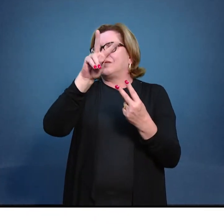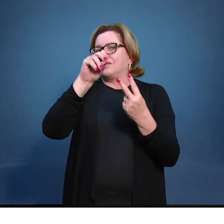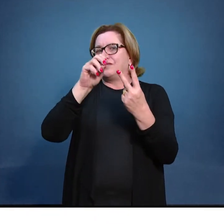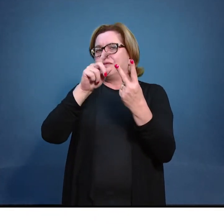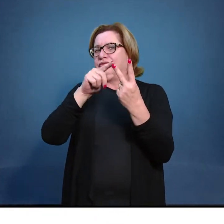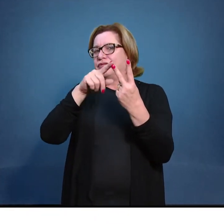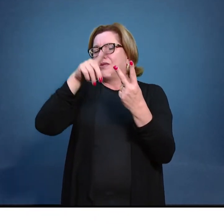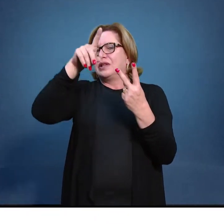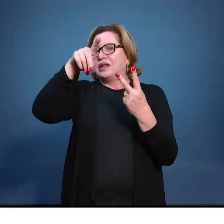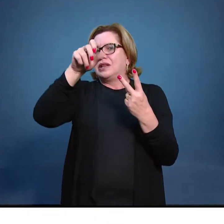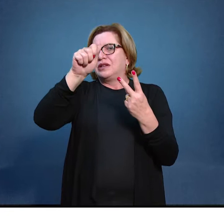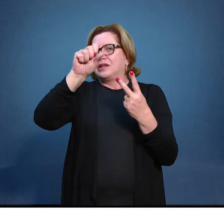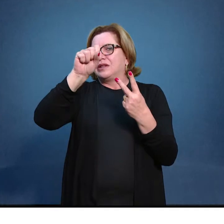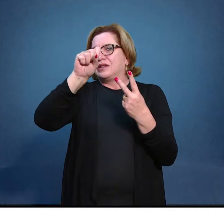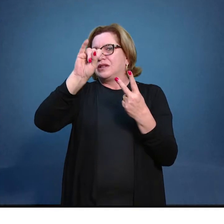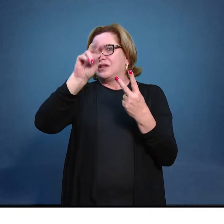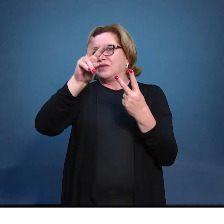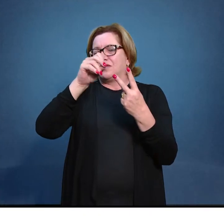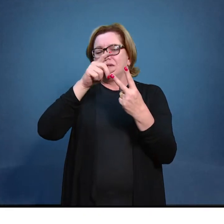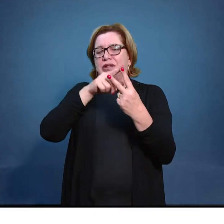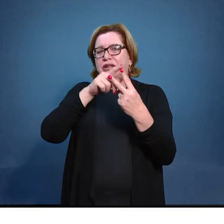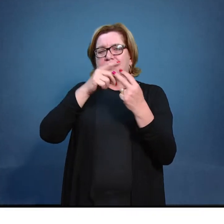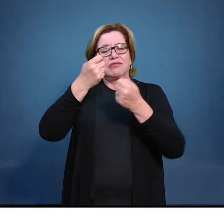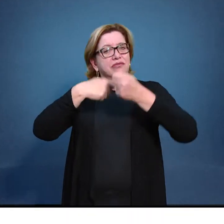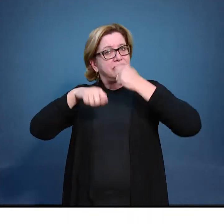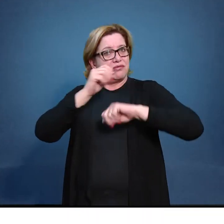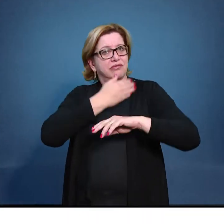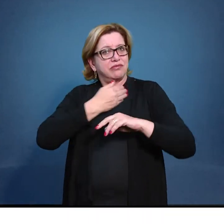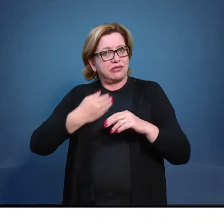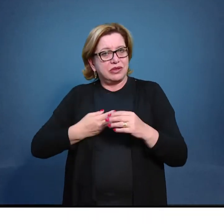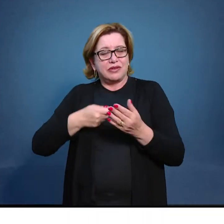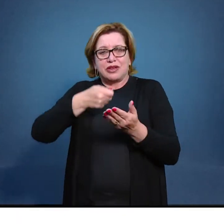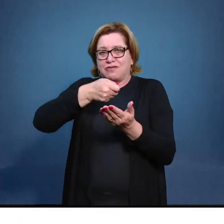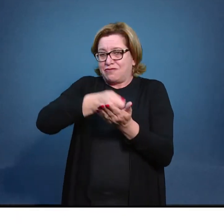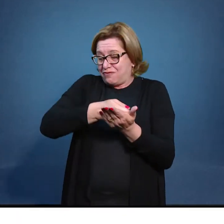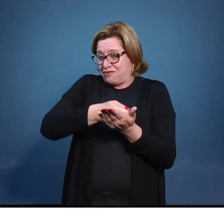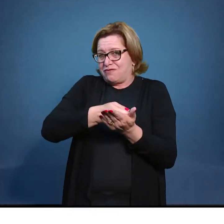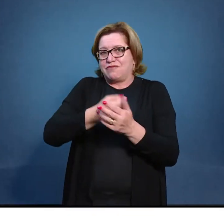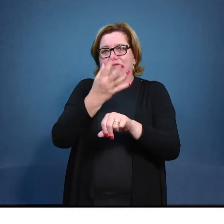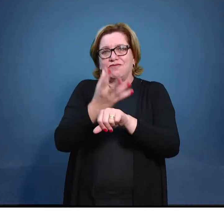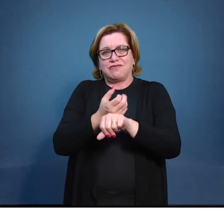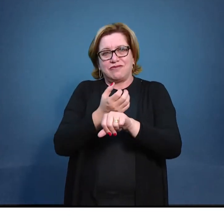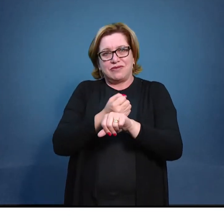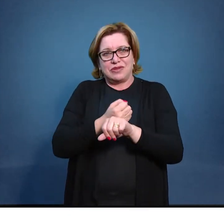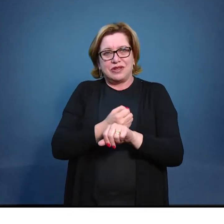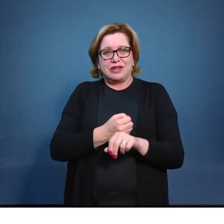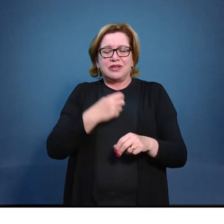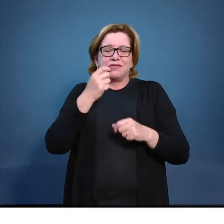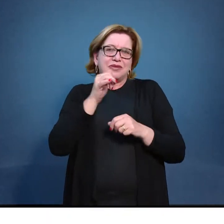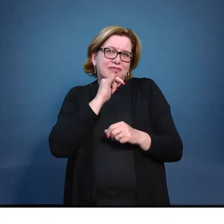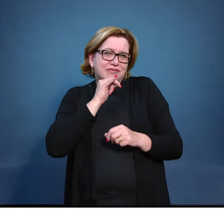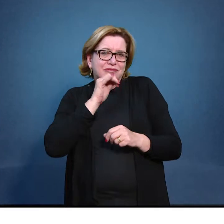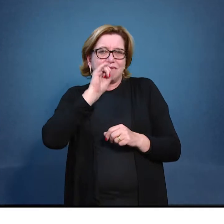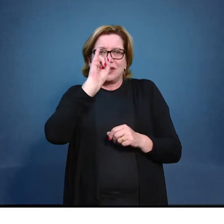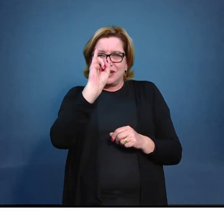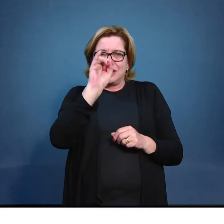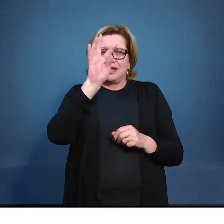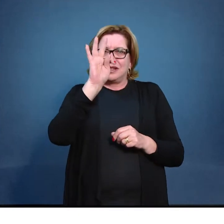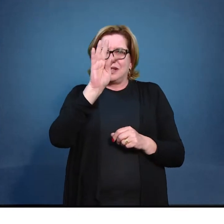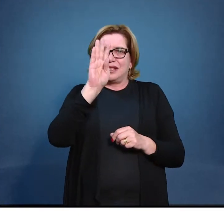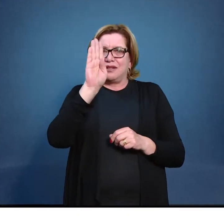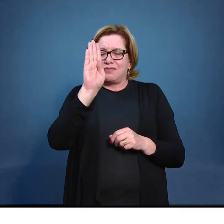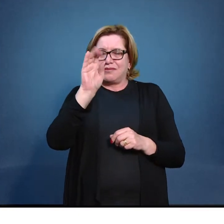O sujeito ativo é o administrador público, é quem vai cobrar esse tributo. No caso do ITBI, a